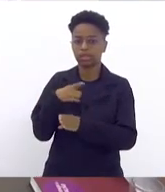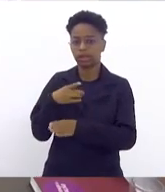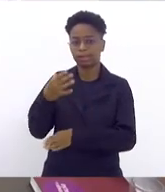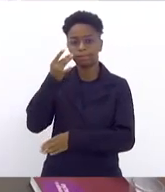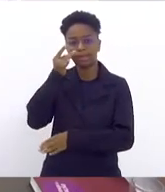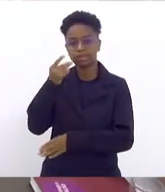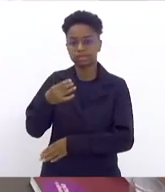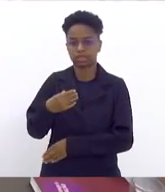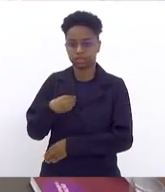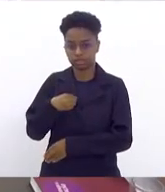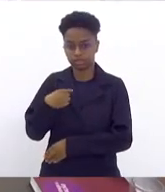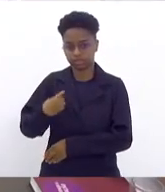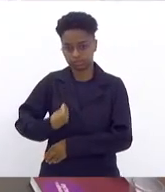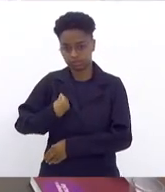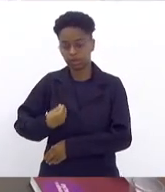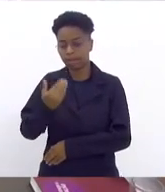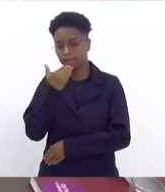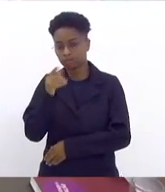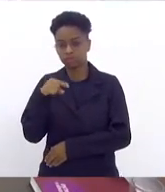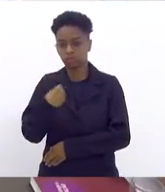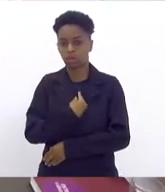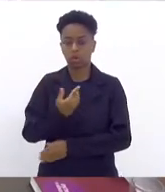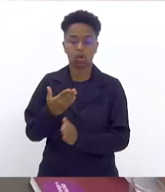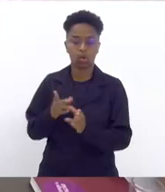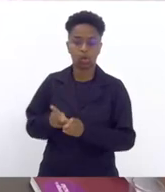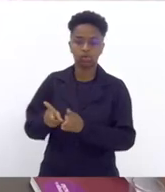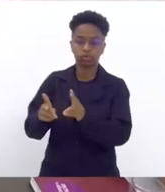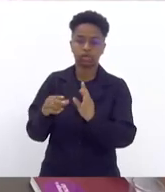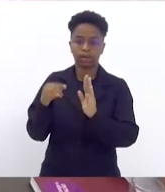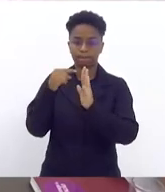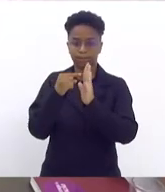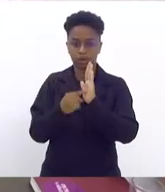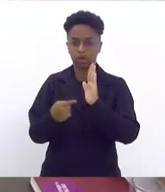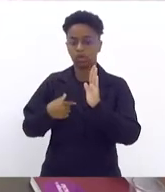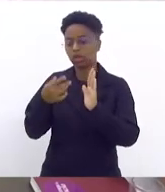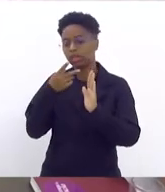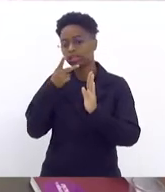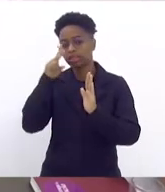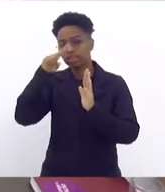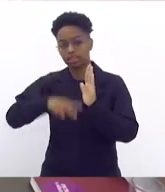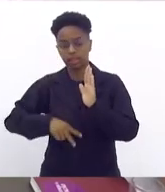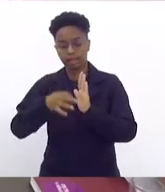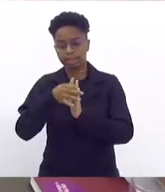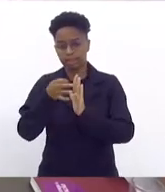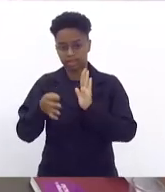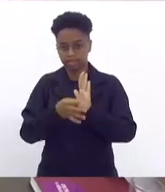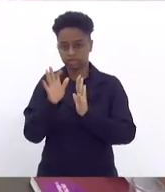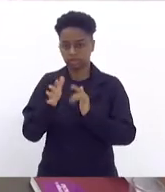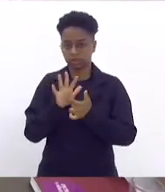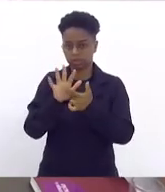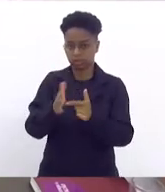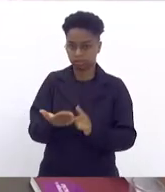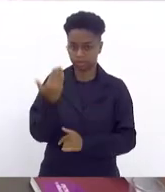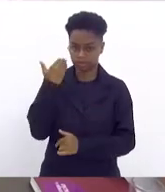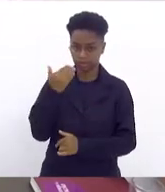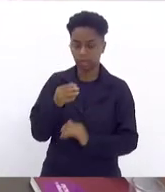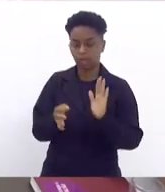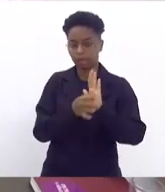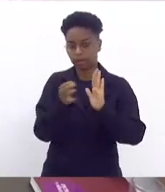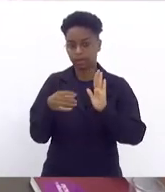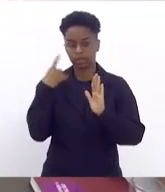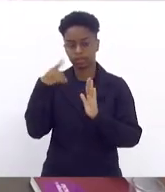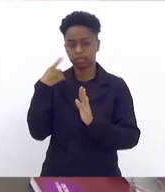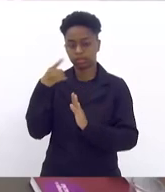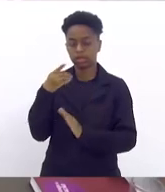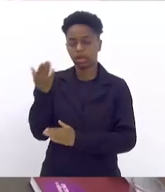pediu para que avançássemos na pauta e eu lesse o parecer dele, já apresentado anteriormente. O parecer do deputado